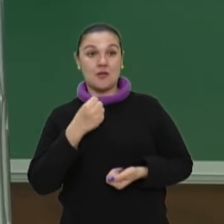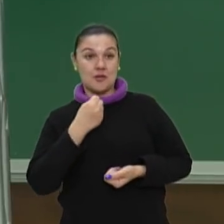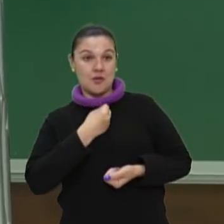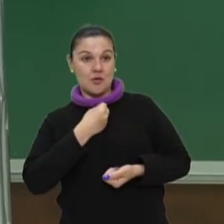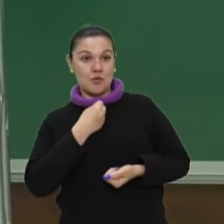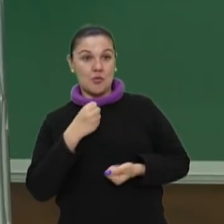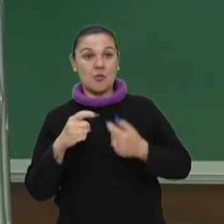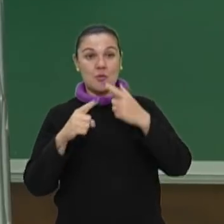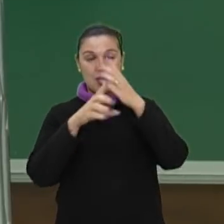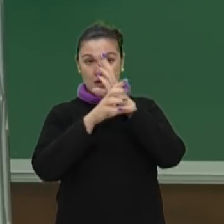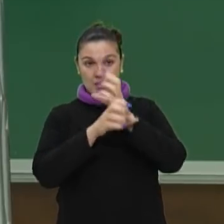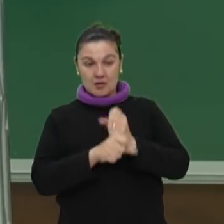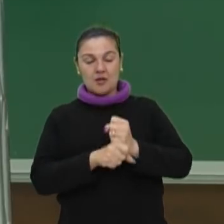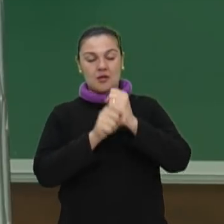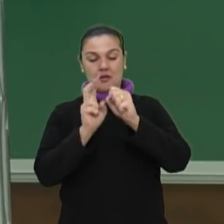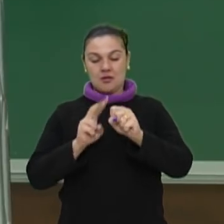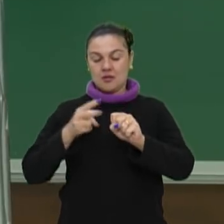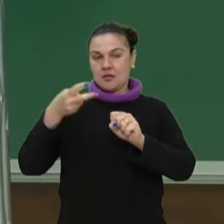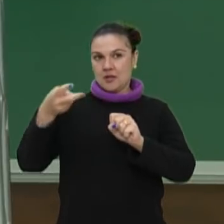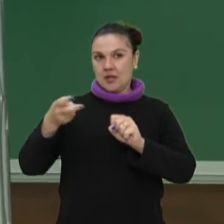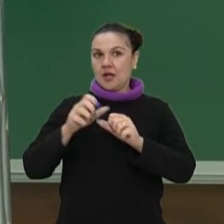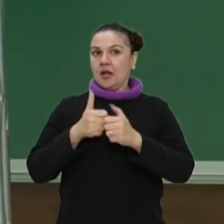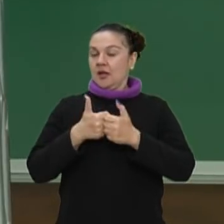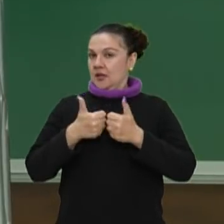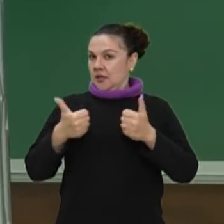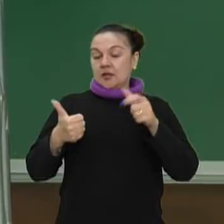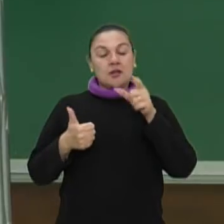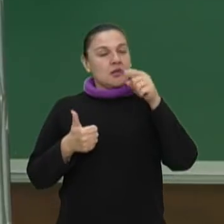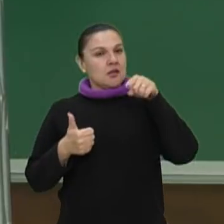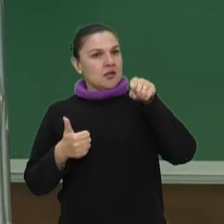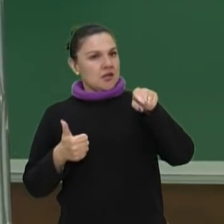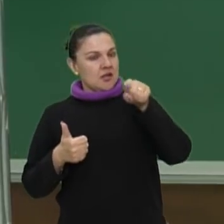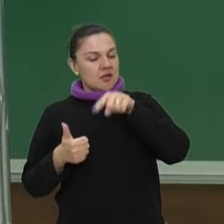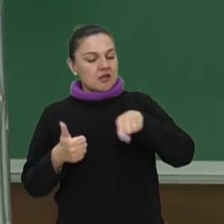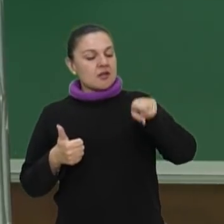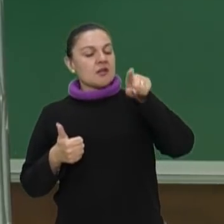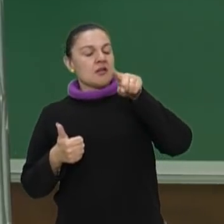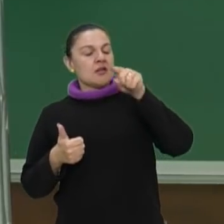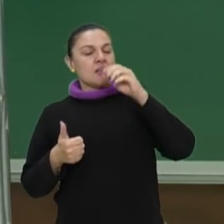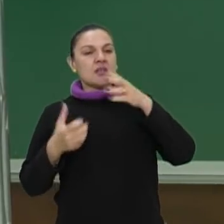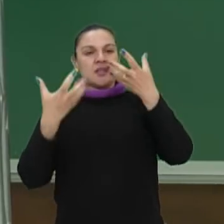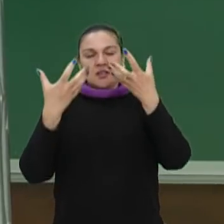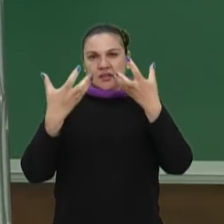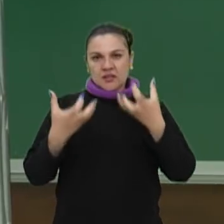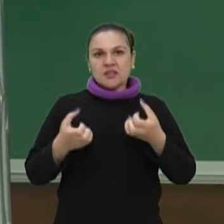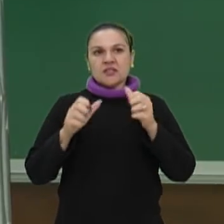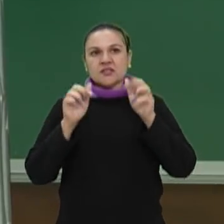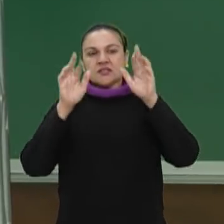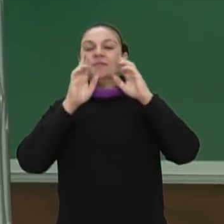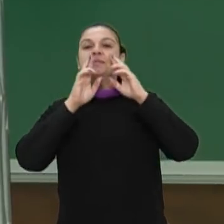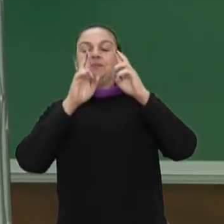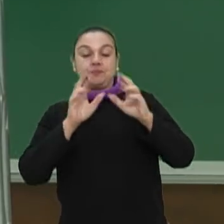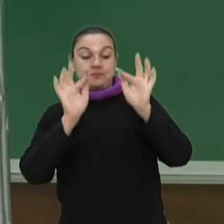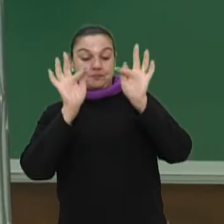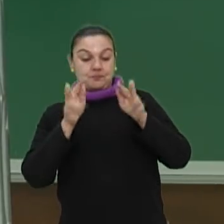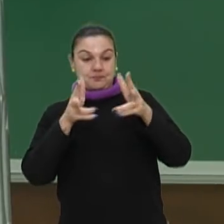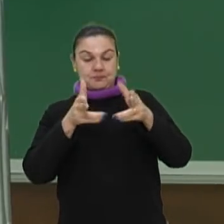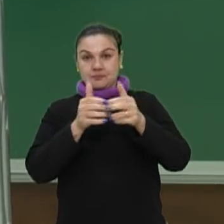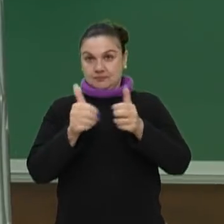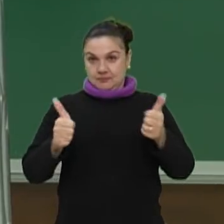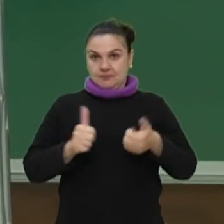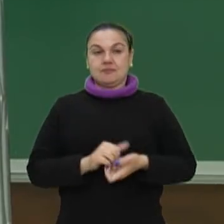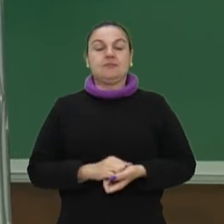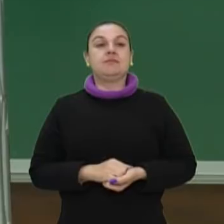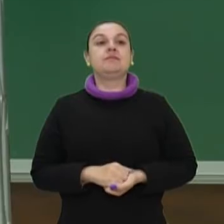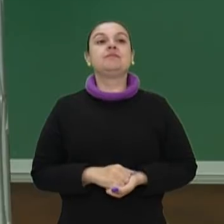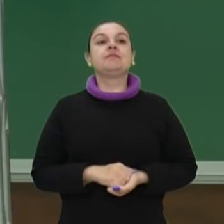quadrado somado com outro valor ao quadrado, ok? Então, isso daqui vai garantir que eu chegue nessa resposta, tá?